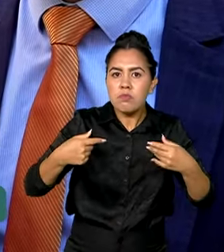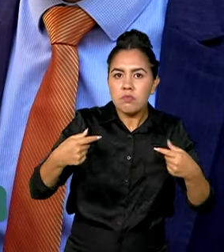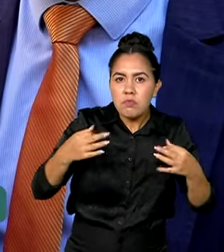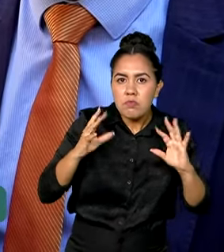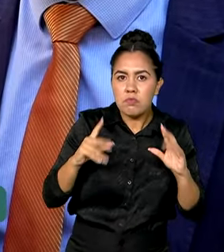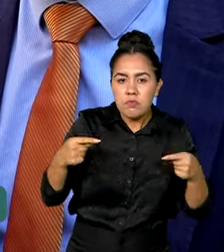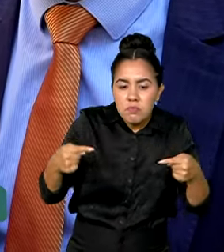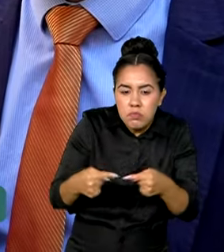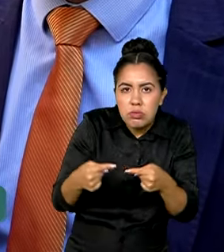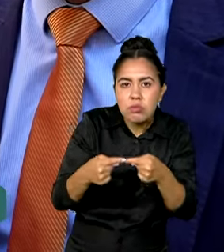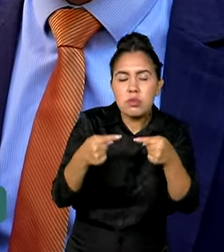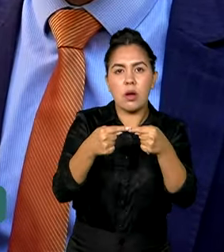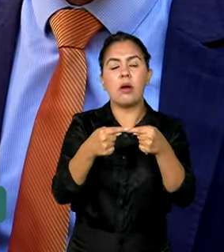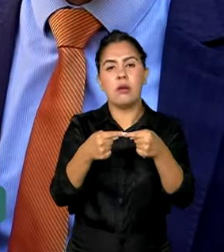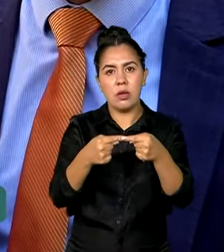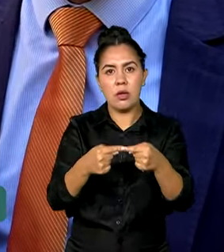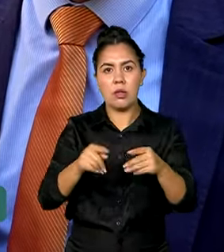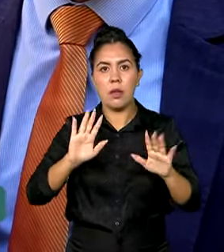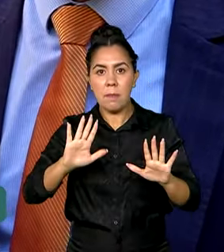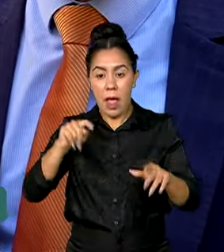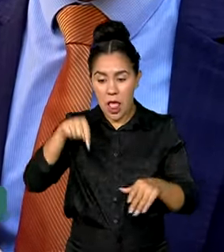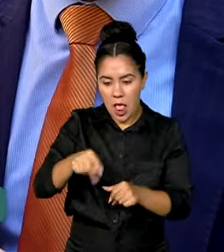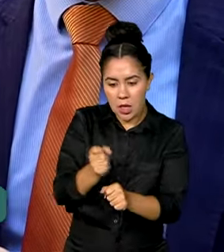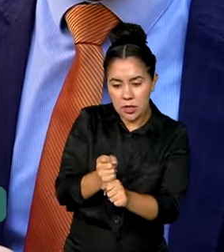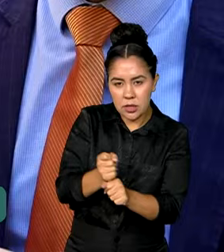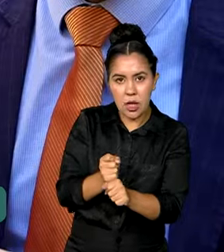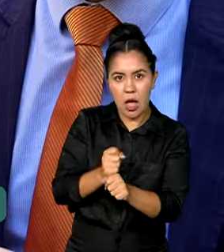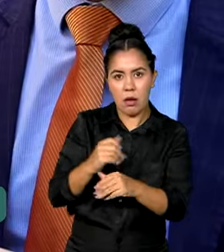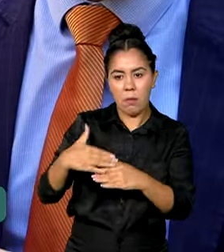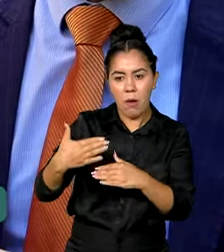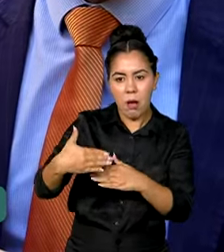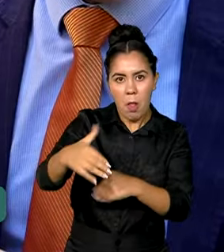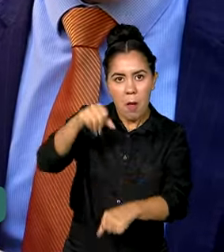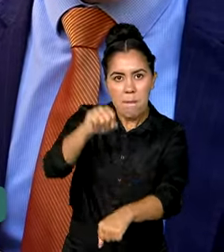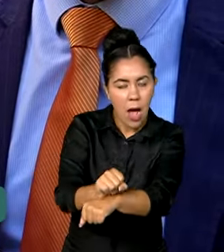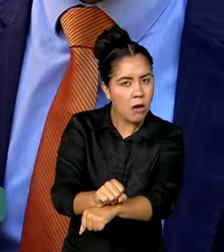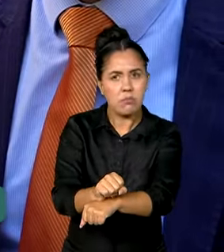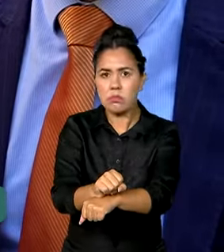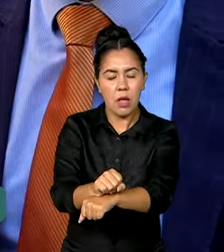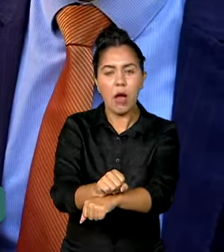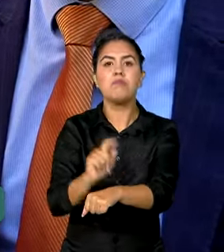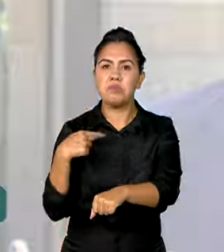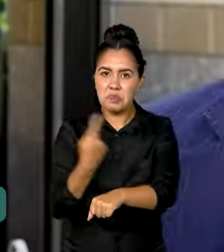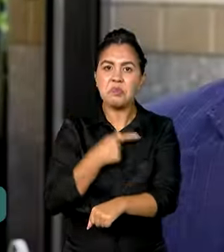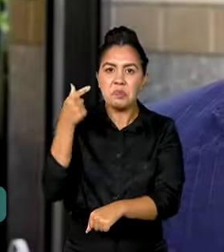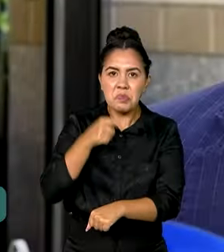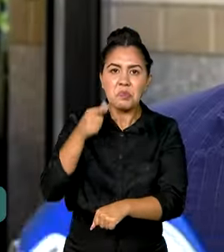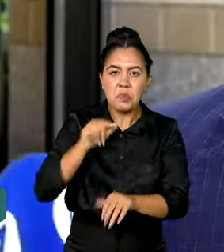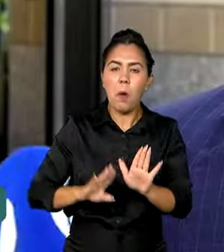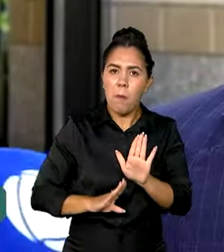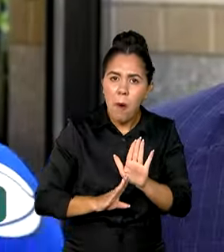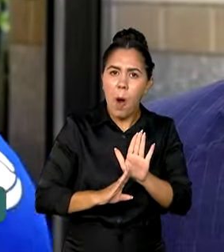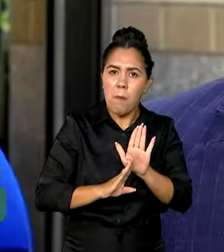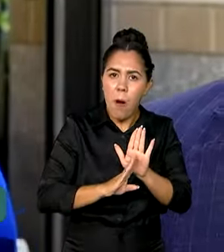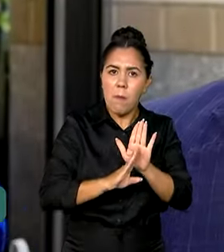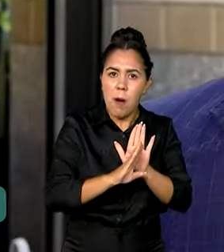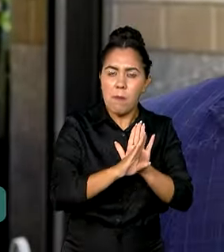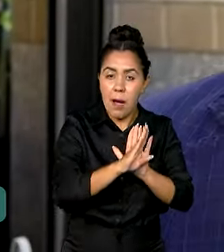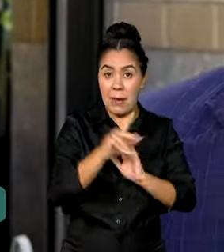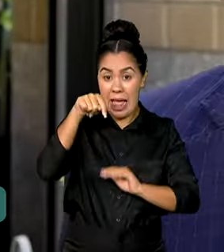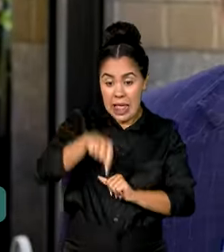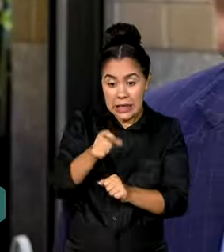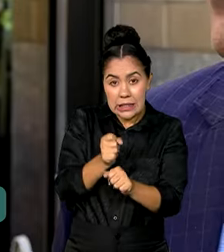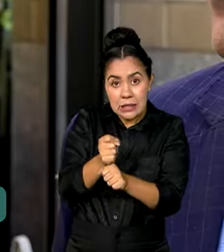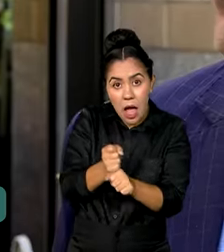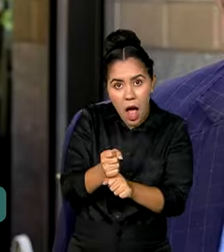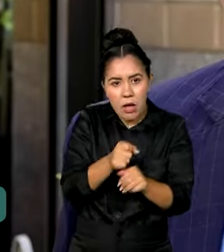esse ano e dali a pouco para. Né? Nós temos toda a condição de continuar crescendo. O estímulo fiscal esse ano foi